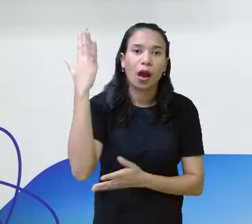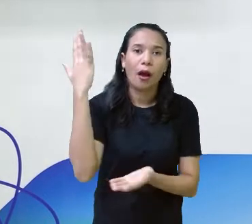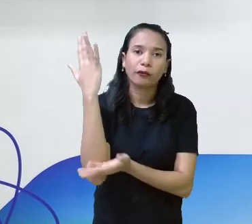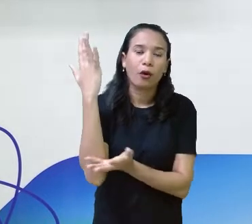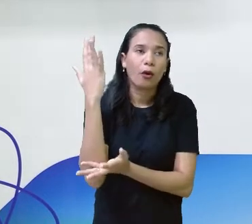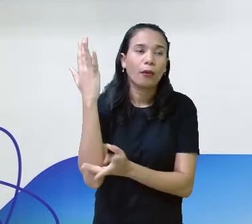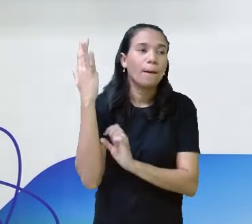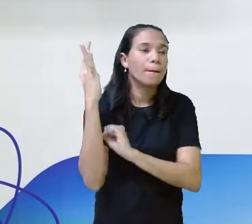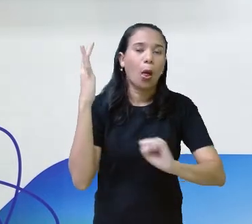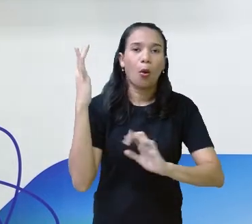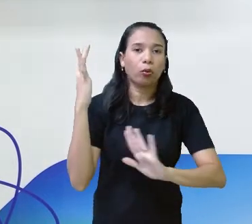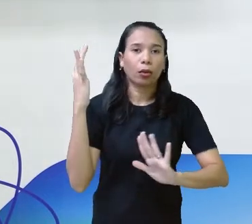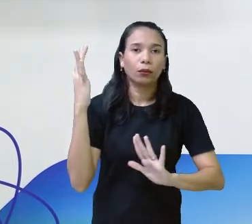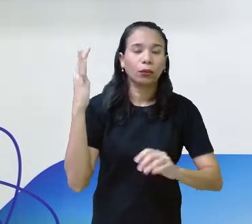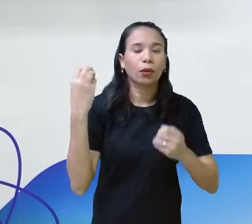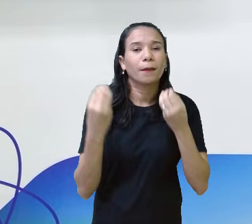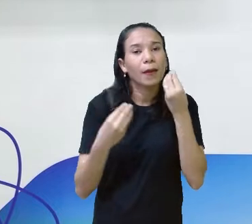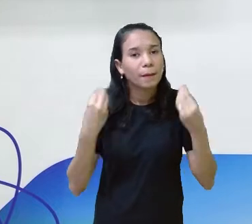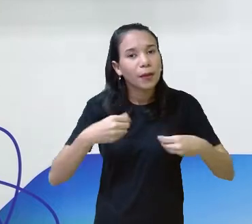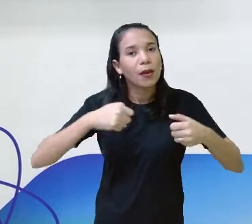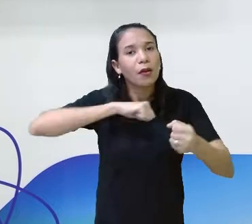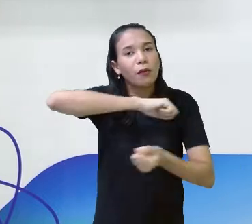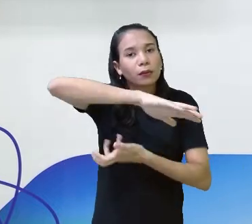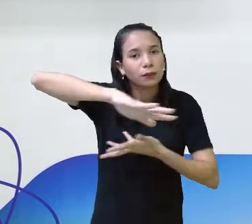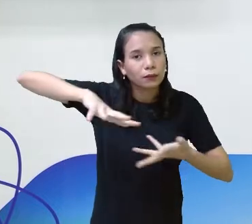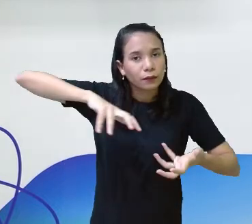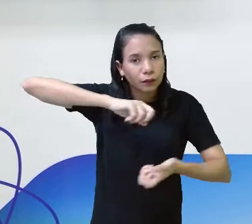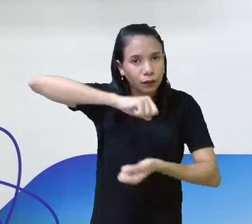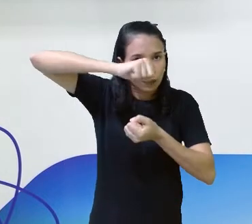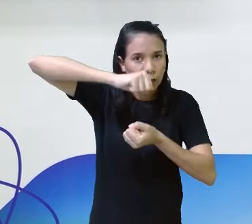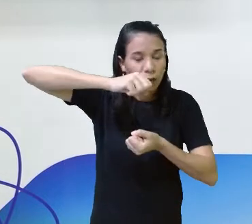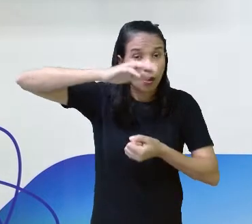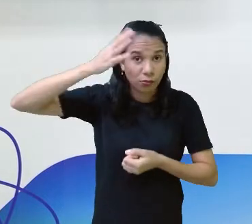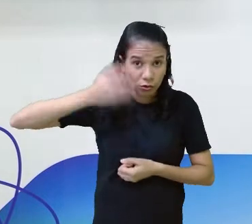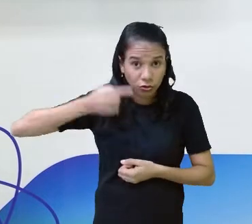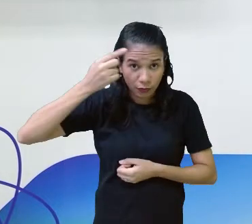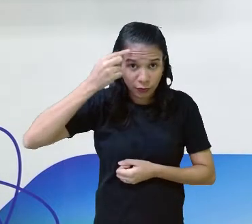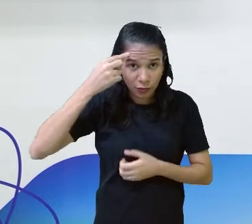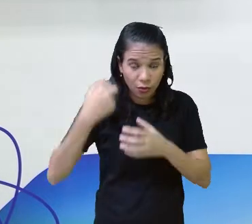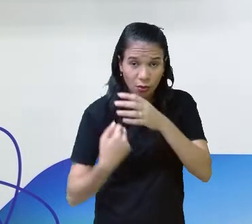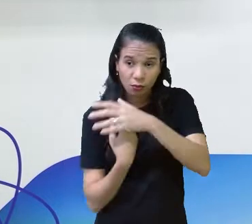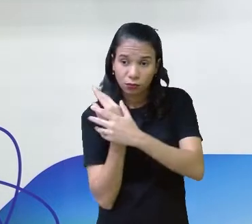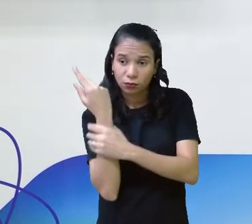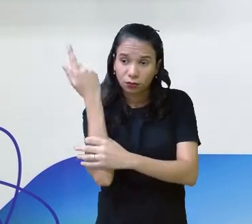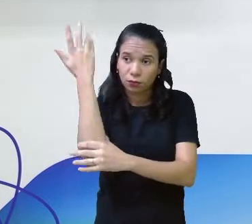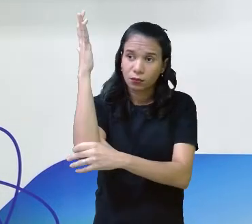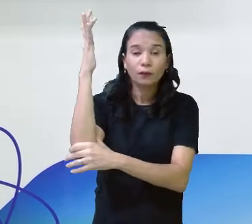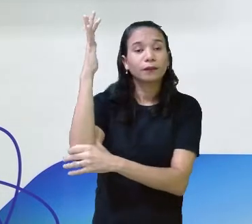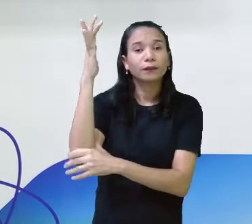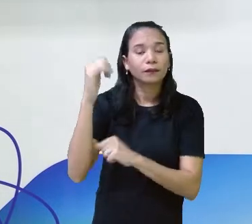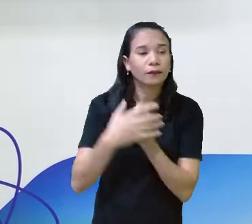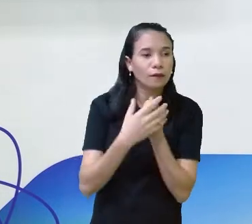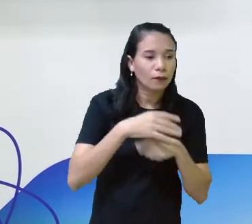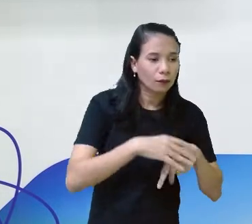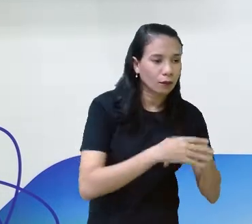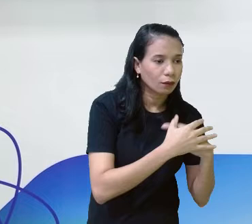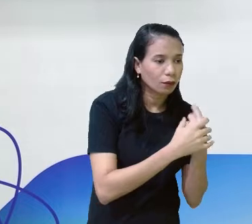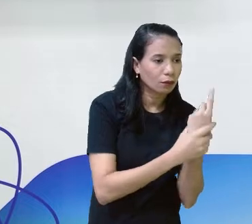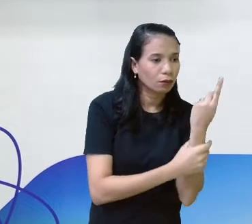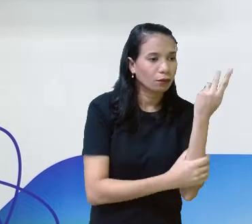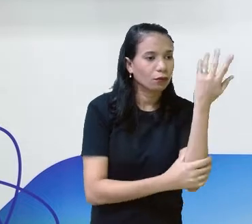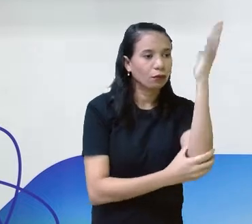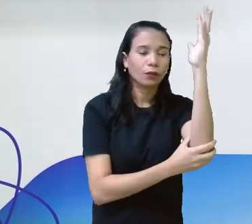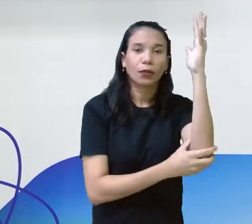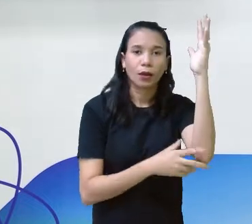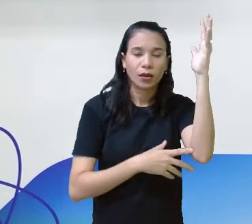madeiras. Como eu poderia usar de maneira sustentável? Já ouviram falar em reflorestamento? Quando nós plantamos, se eu